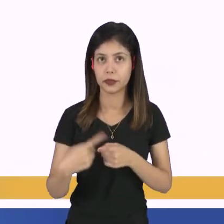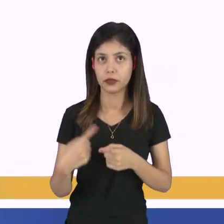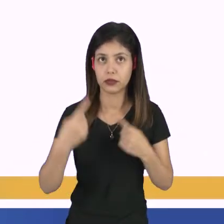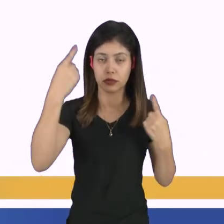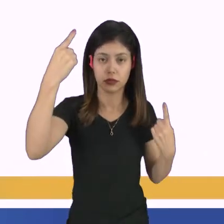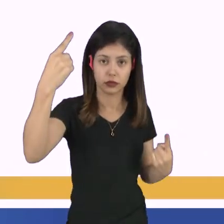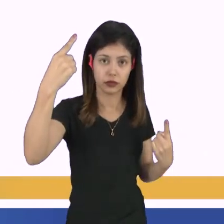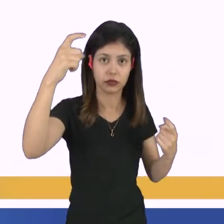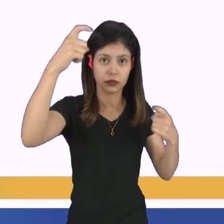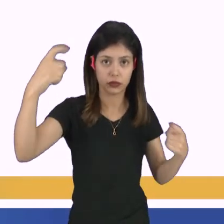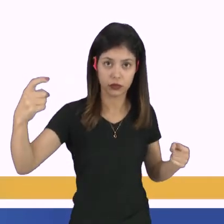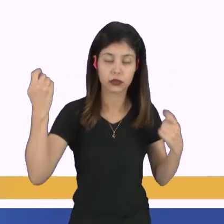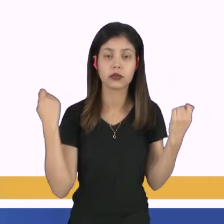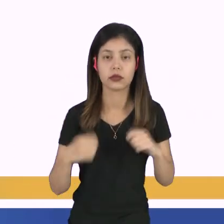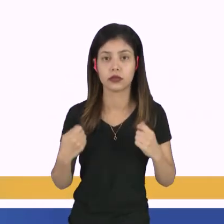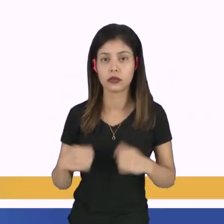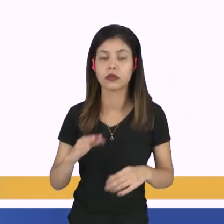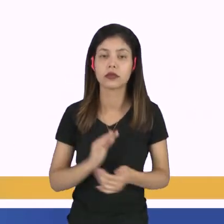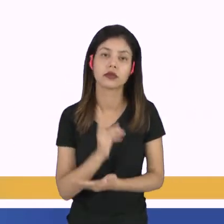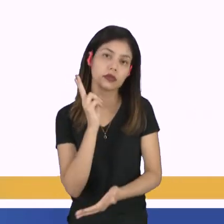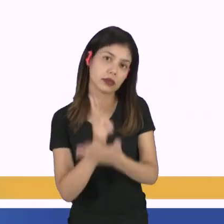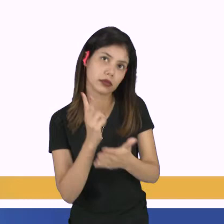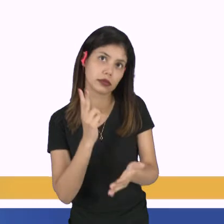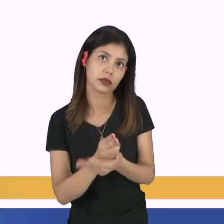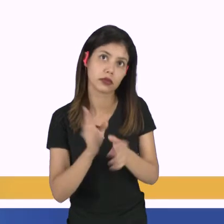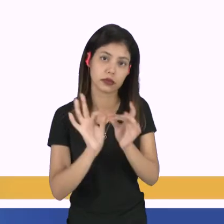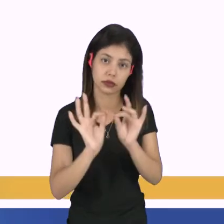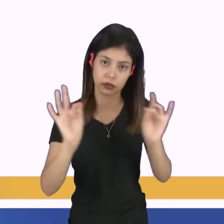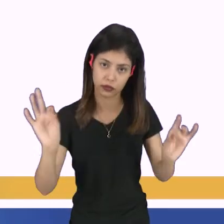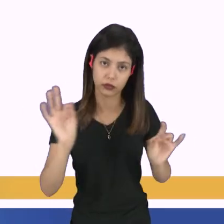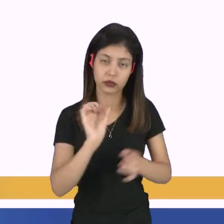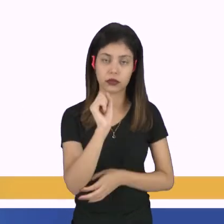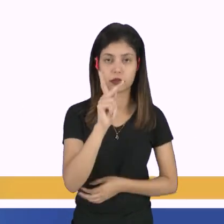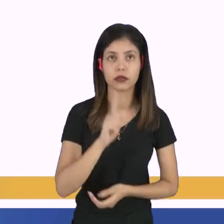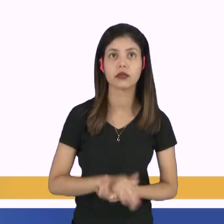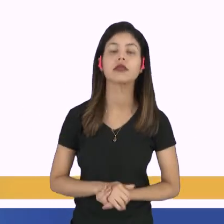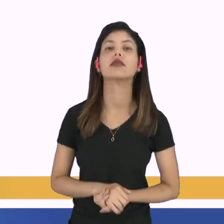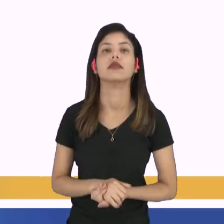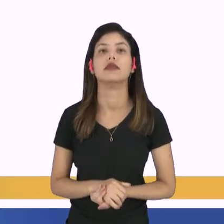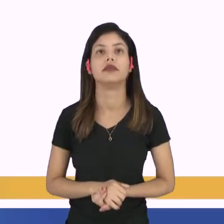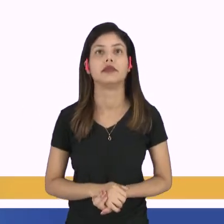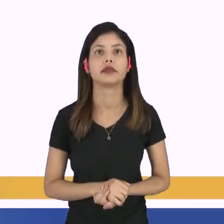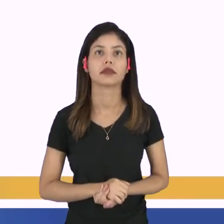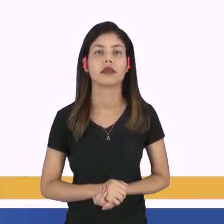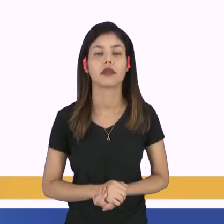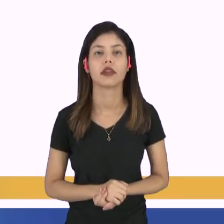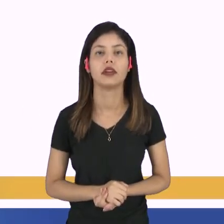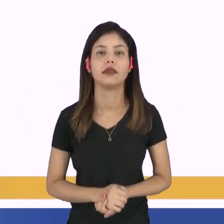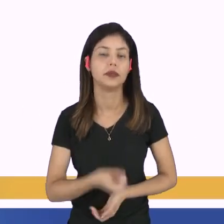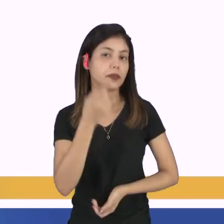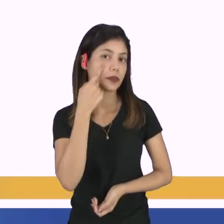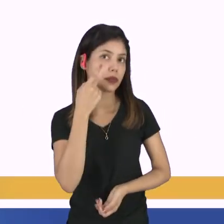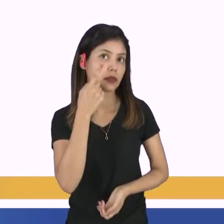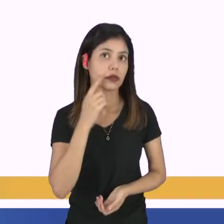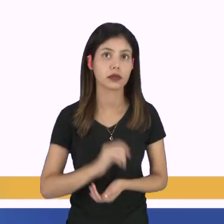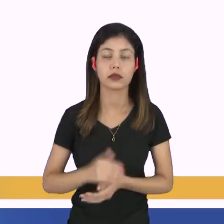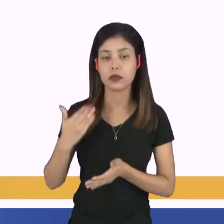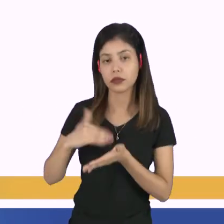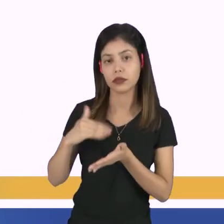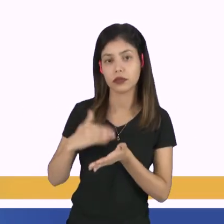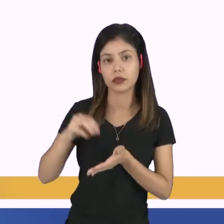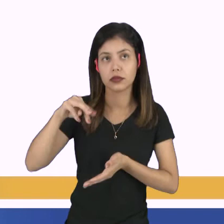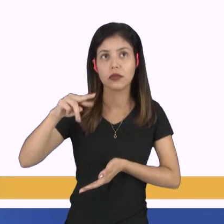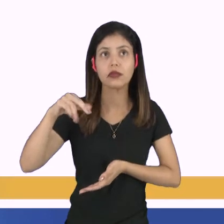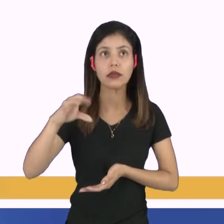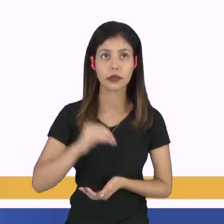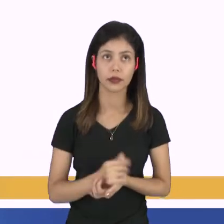dois segmentos precisam ter a mesma medida, ok? Então, gente, ó, observe que o escritório do Matheus,